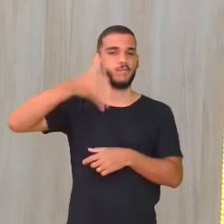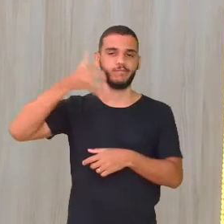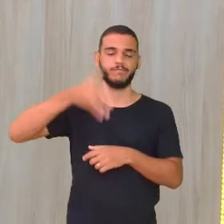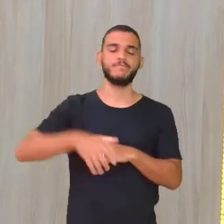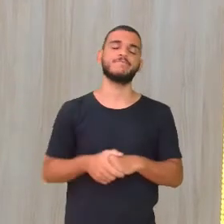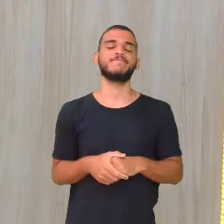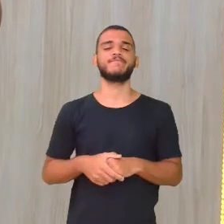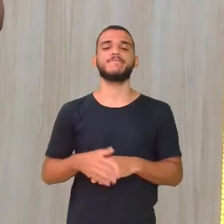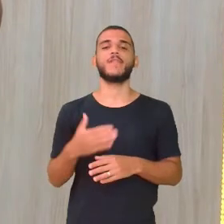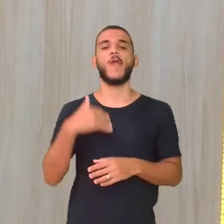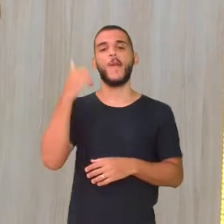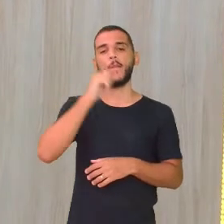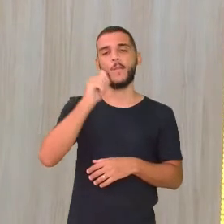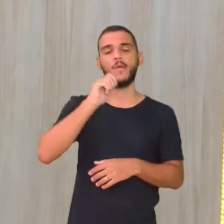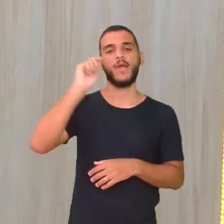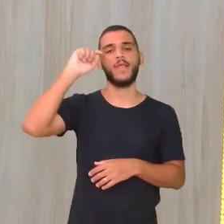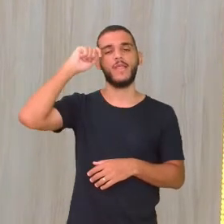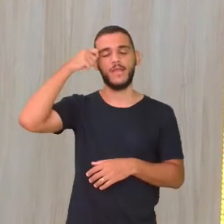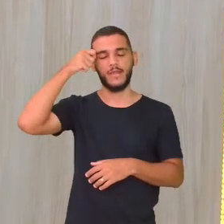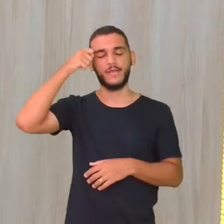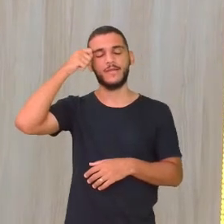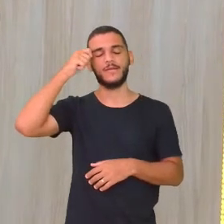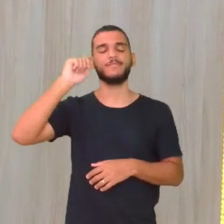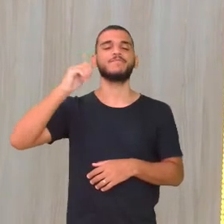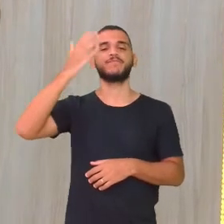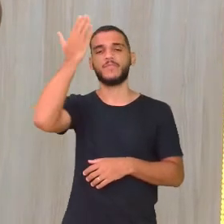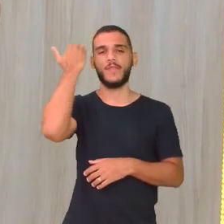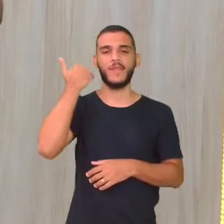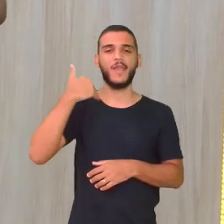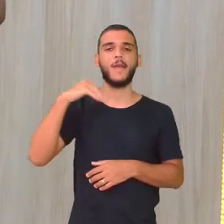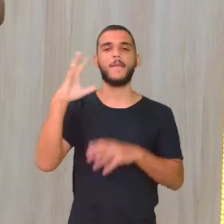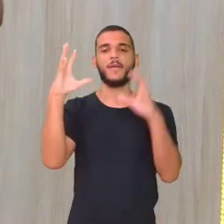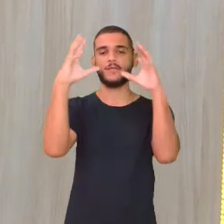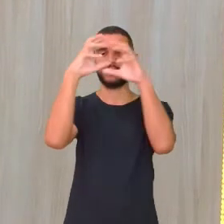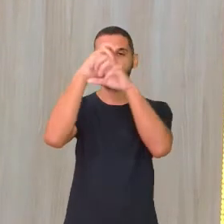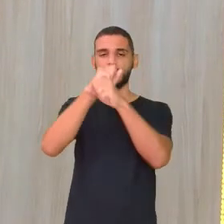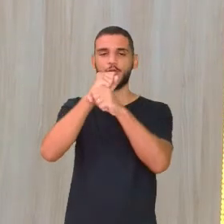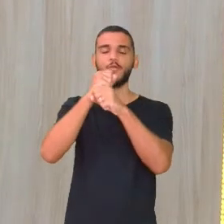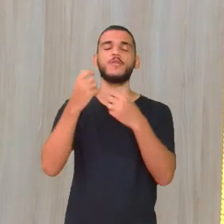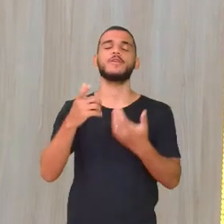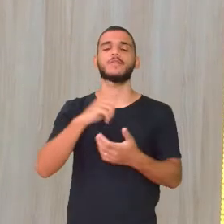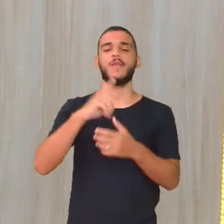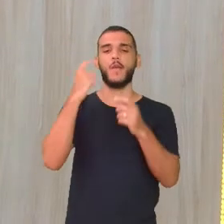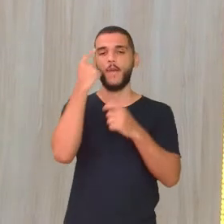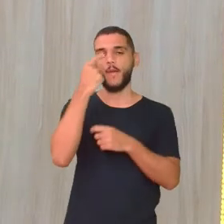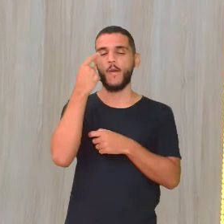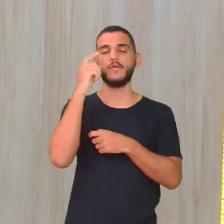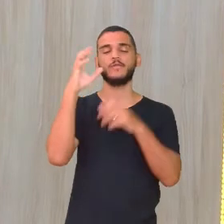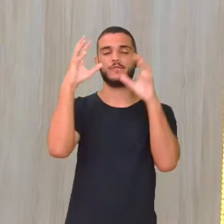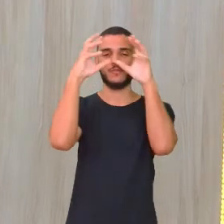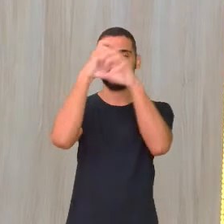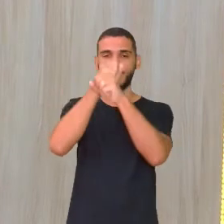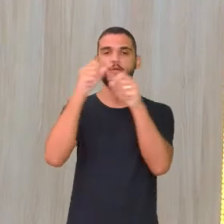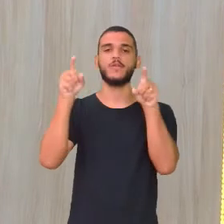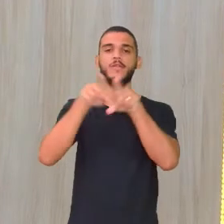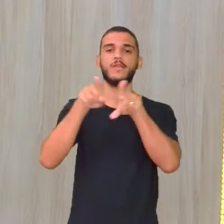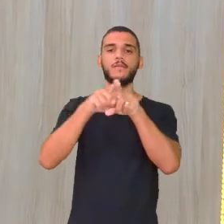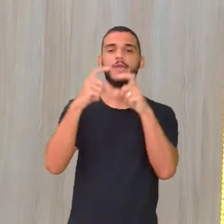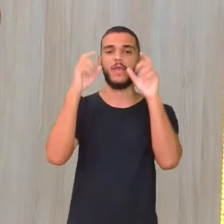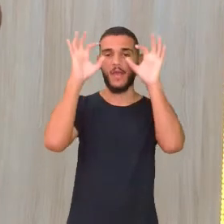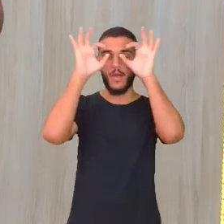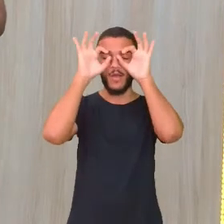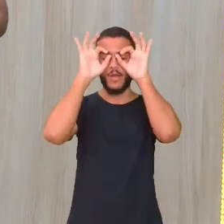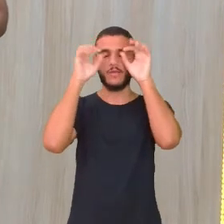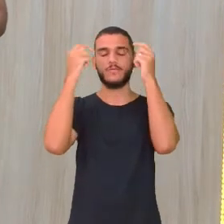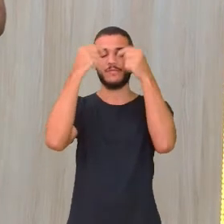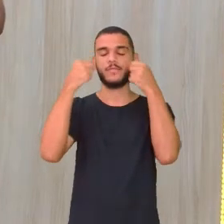autodescrever. Eu sou uma mulher negra de cabelos escuros escovados, tenho olhos escuros, uso óculos arredondados, estou em